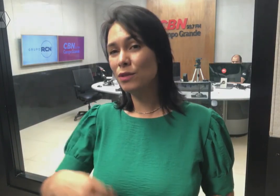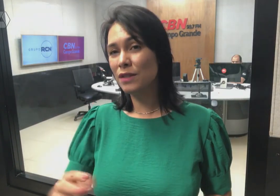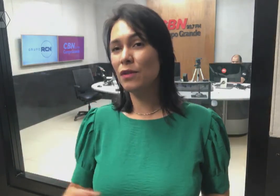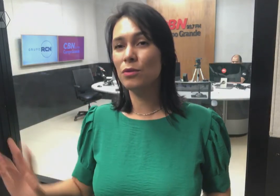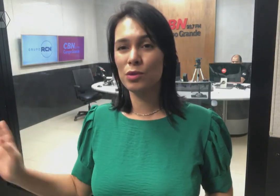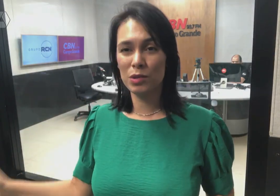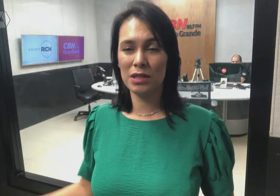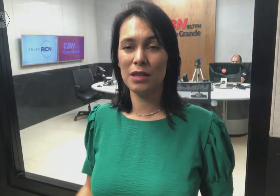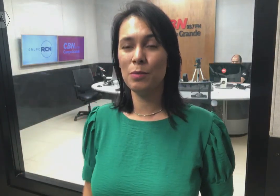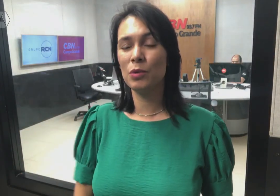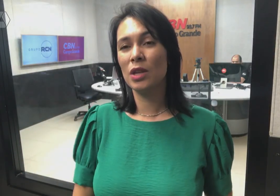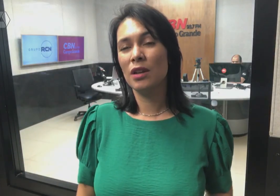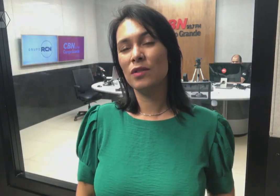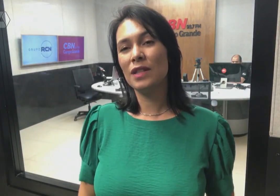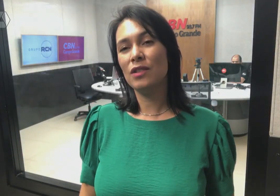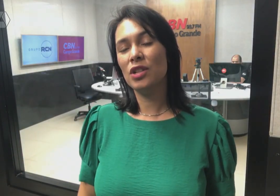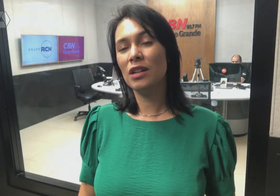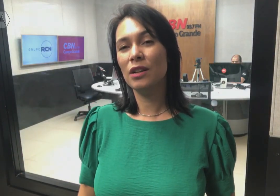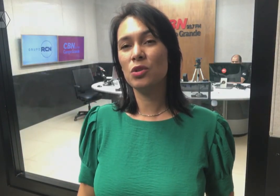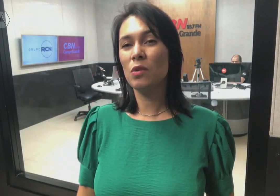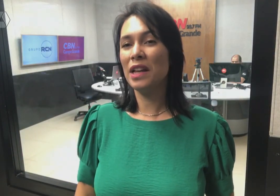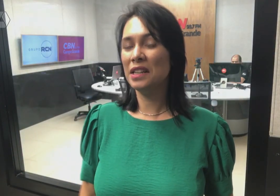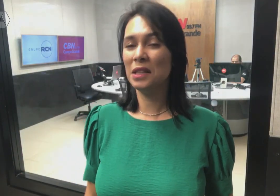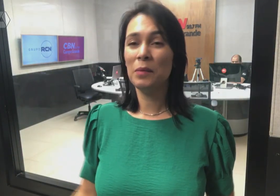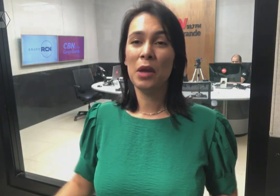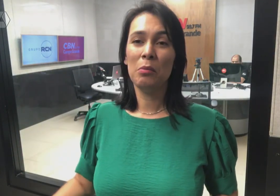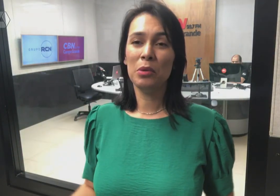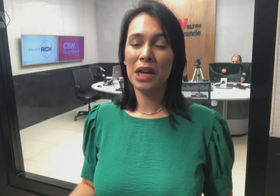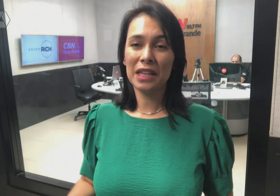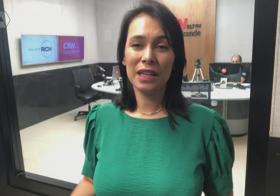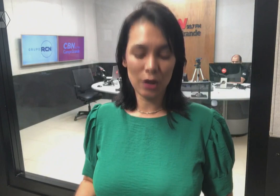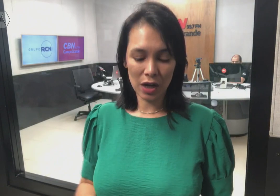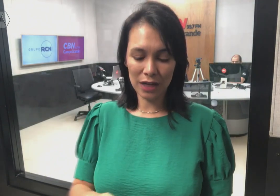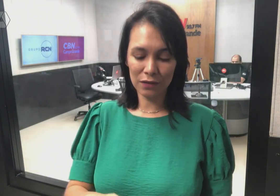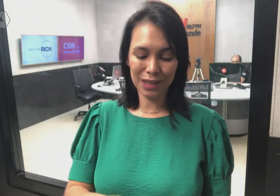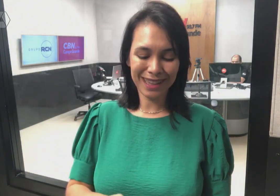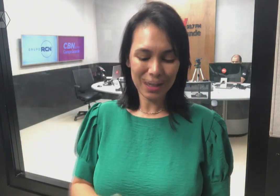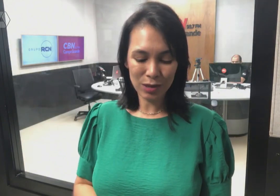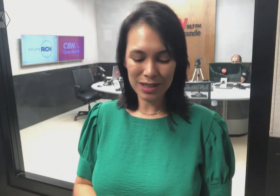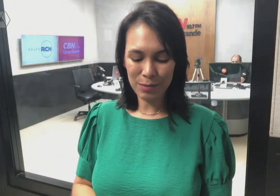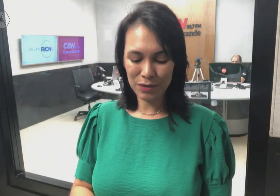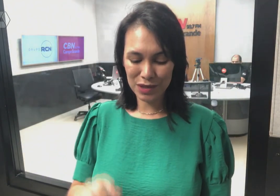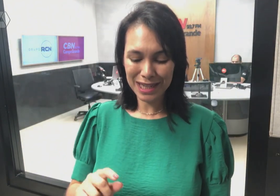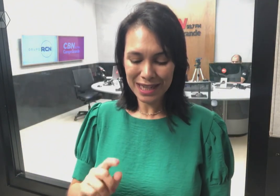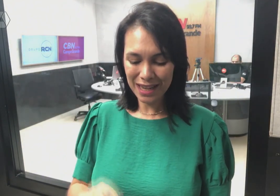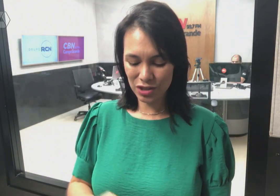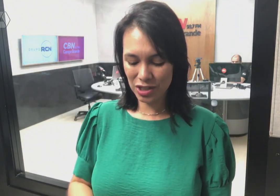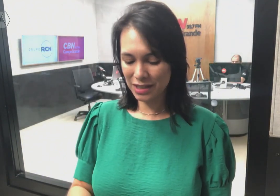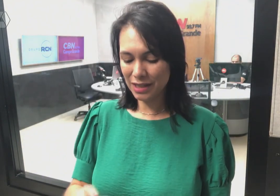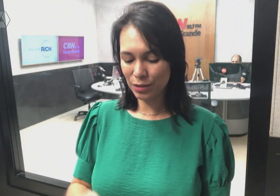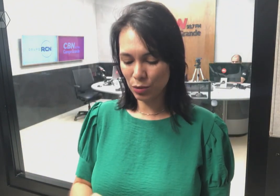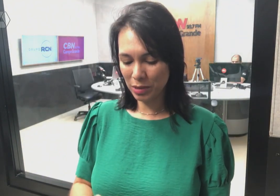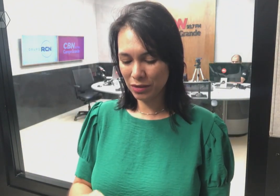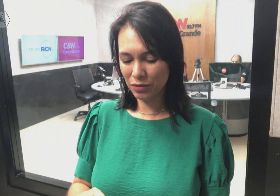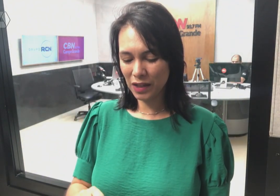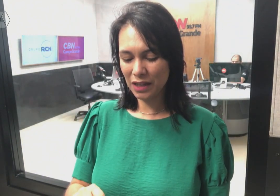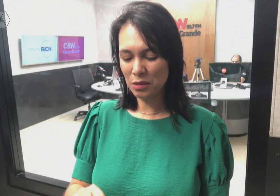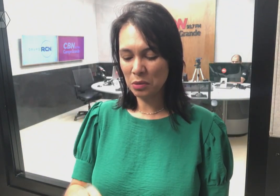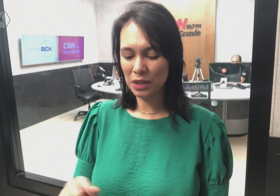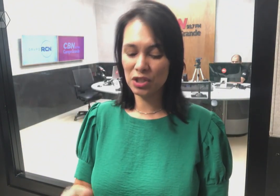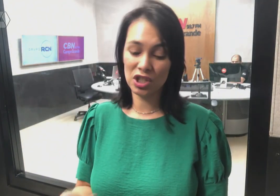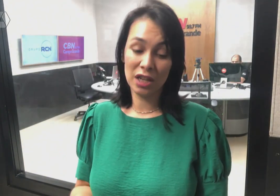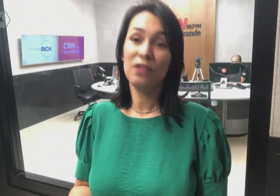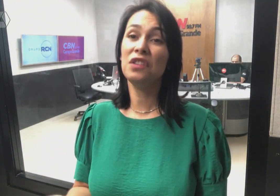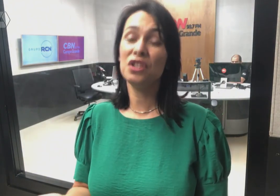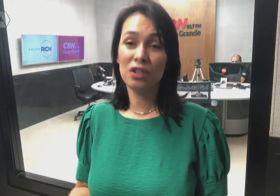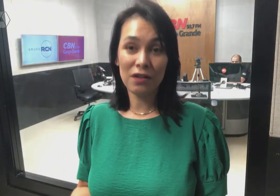facilidade, inclusive em alguns municípios do estado chegando aos 40. Por aqui, olha, vou até atualizar para você neste exato momento em